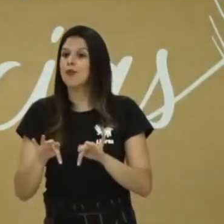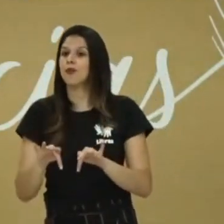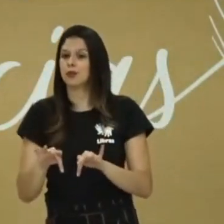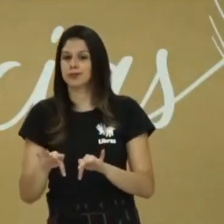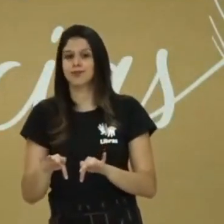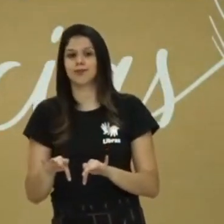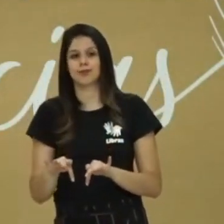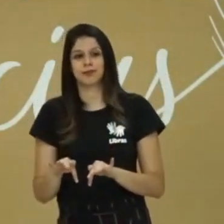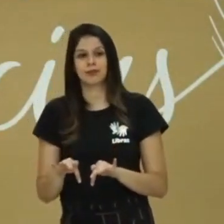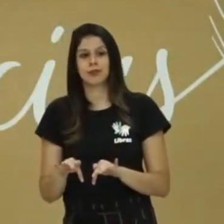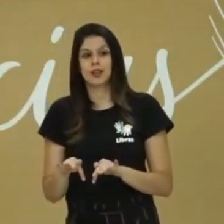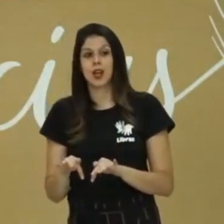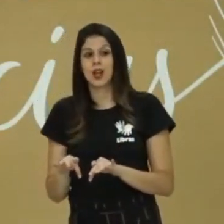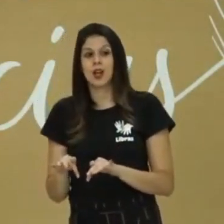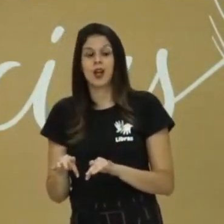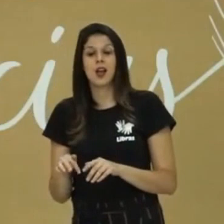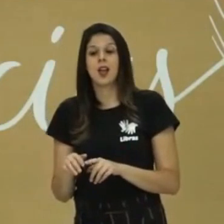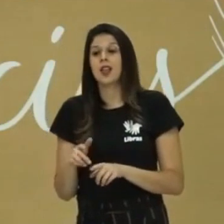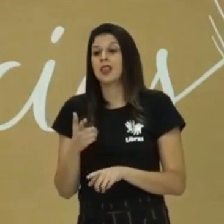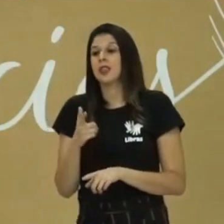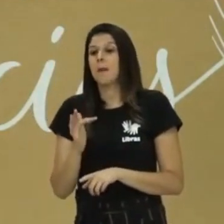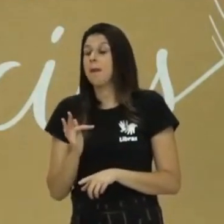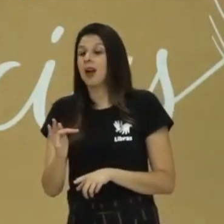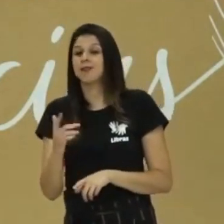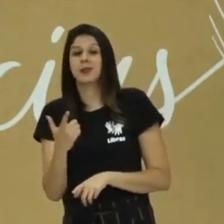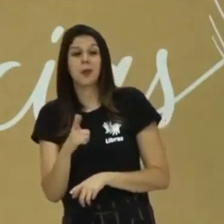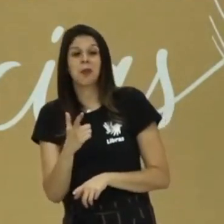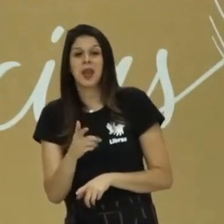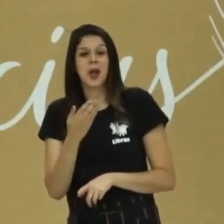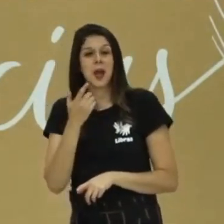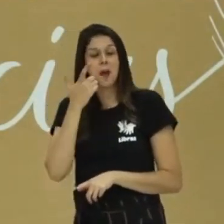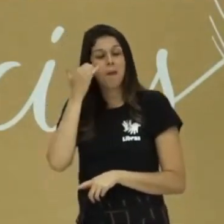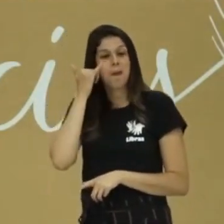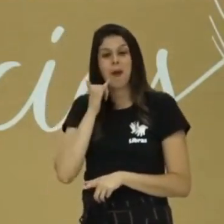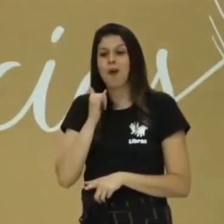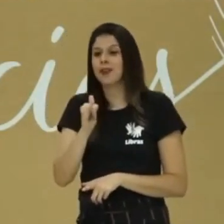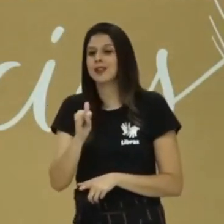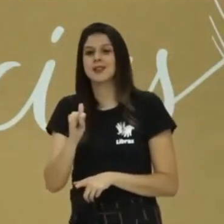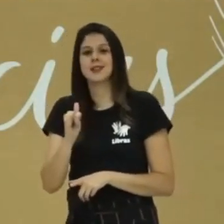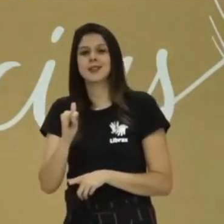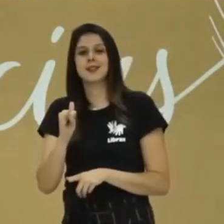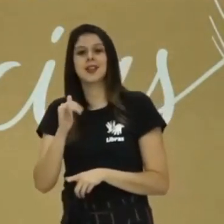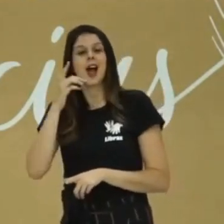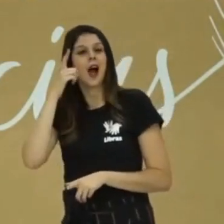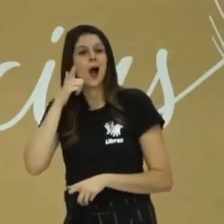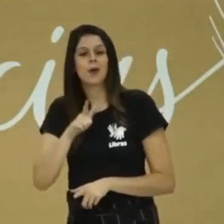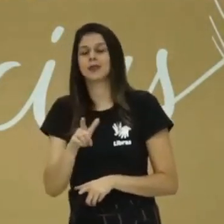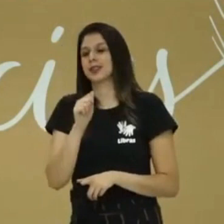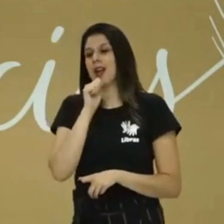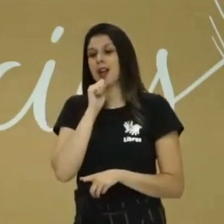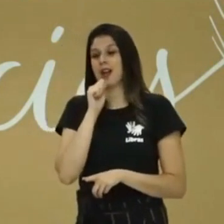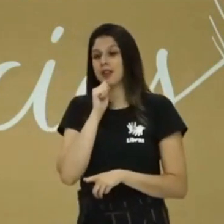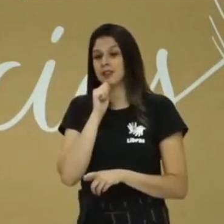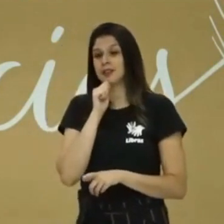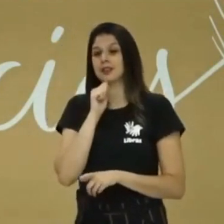o fim está próximo não há mais nenhuma única profecia bíblica para se cumprir para que haja o arrebatamento da